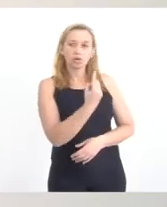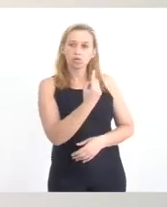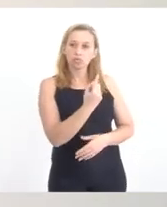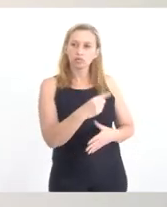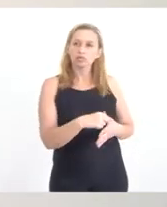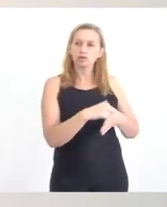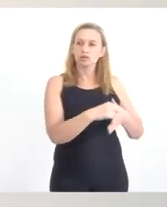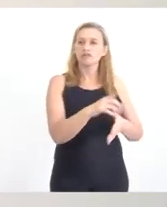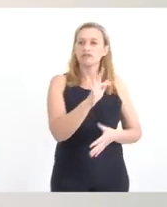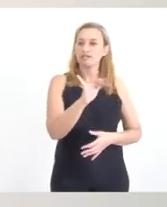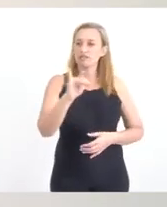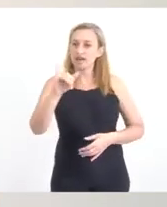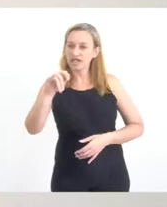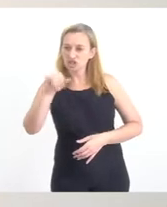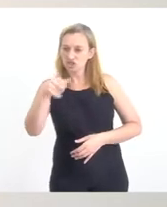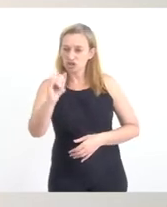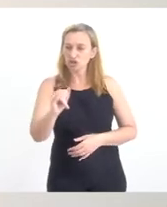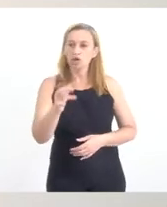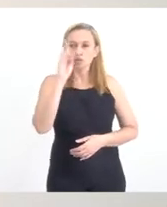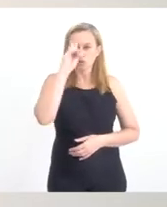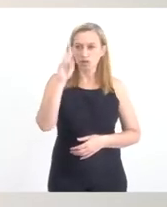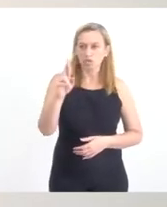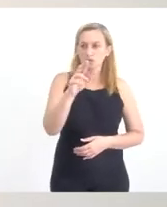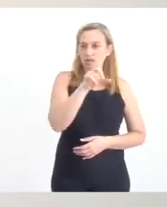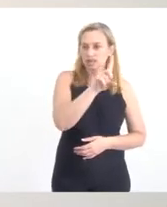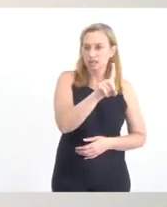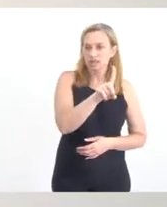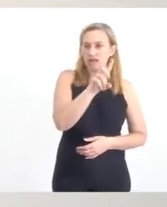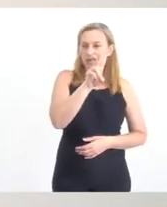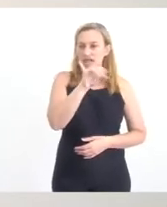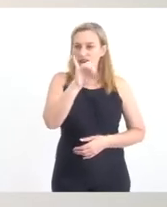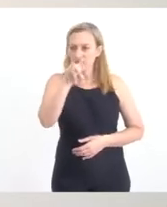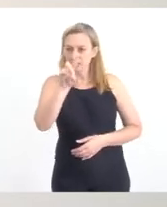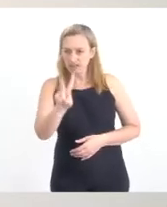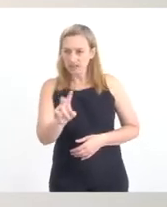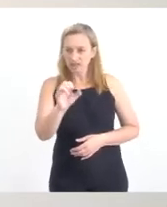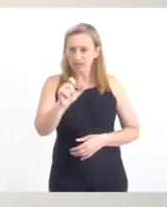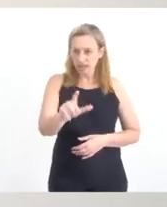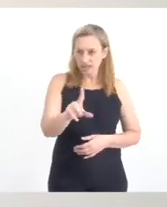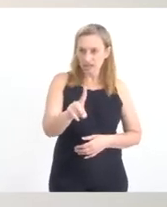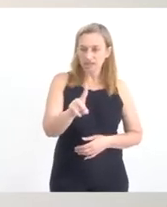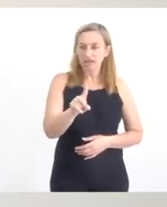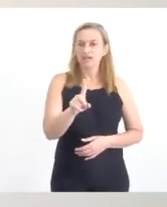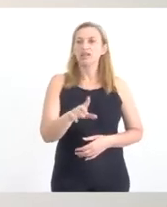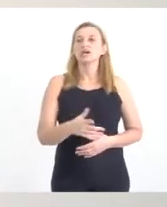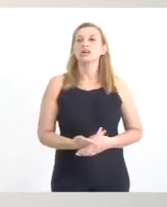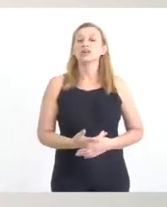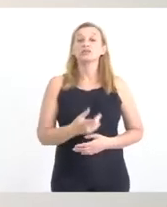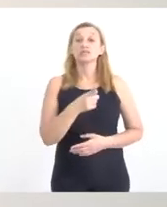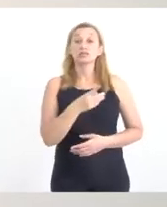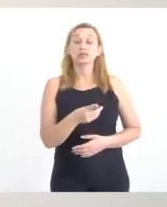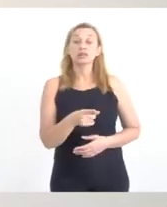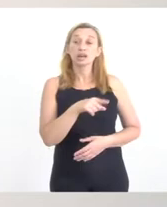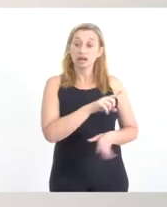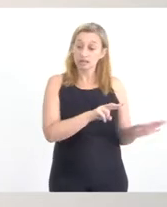dirigentes da faferj o senhor David Gomes mais conhecido como ter e que esteve essa semana com